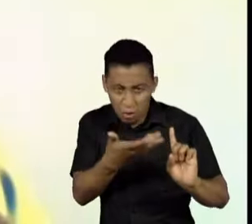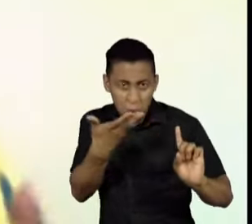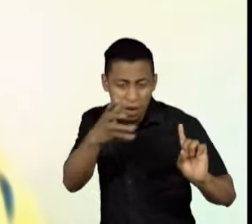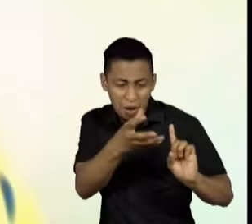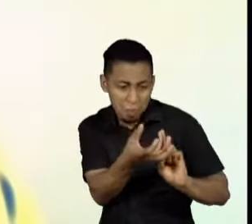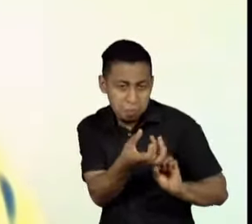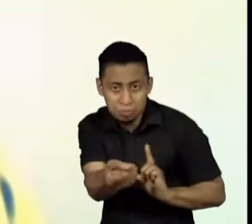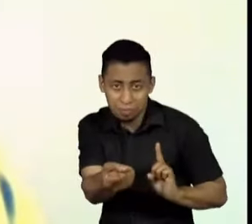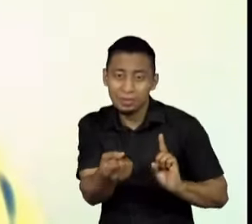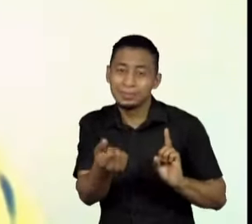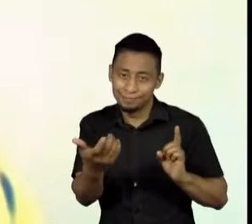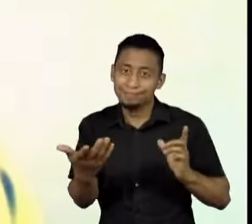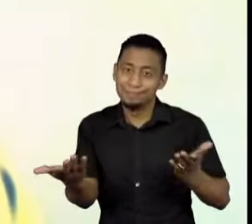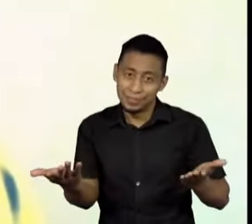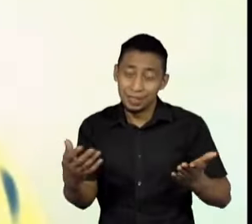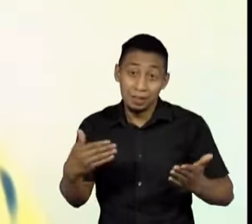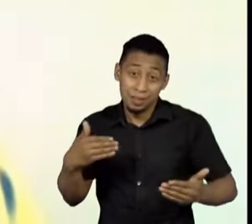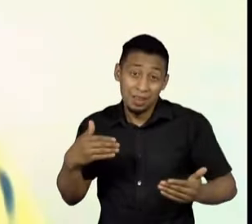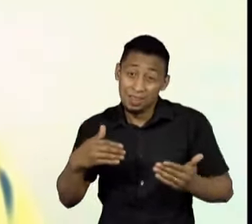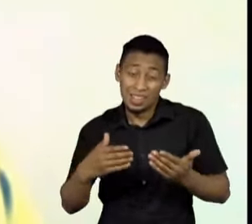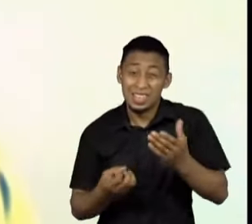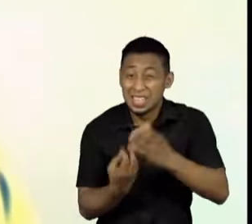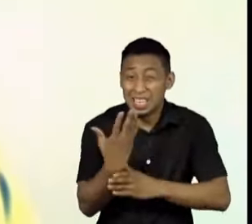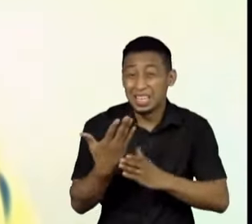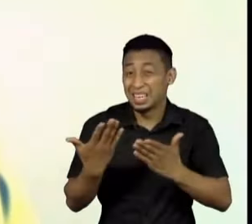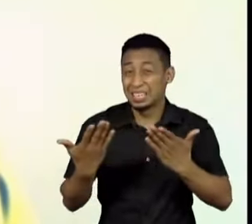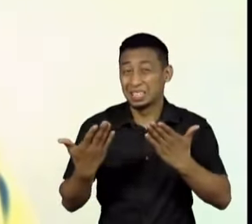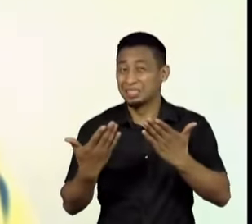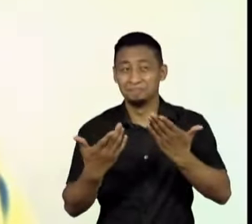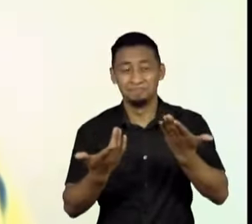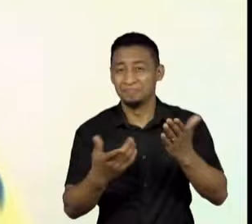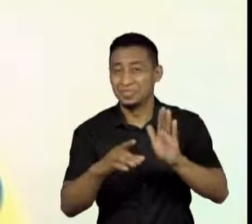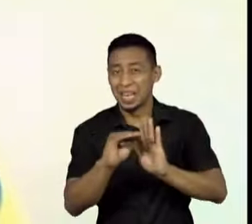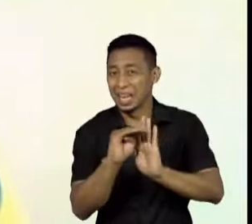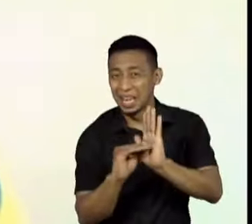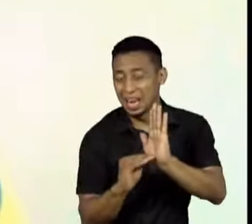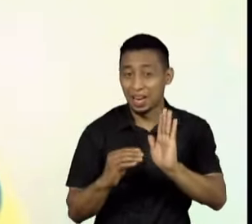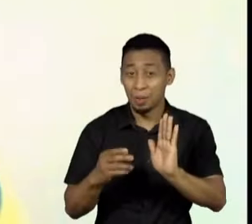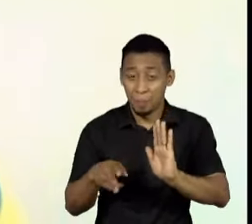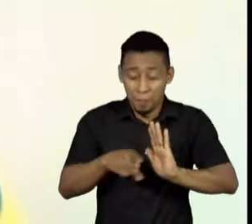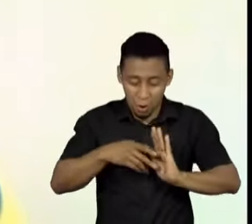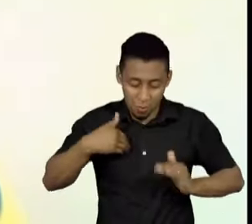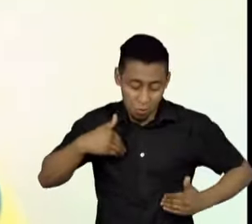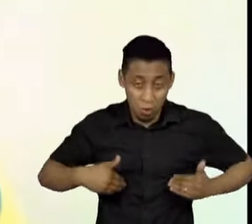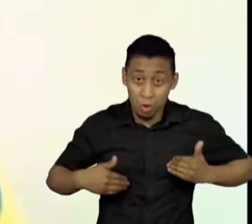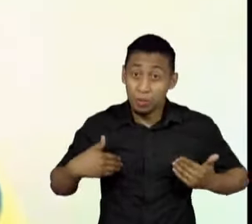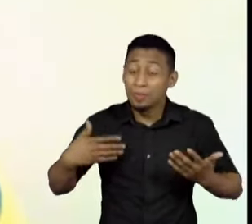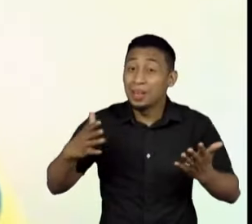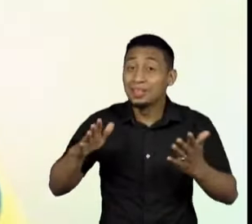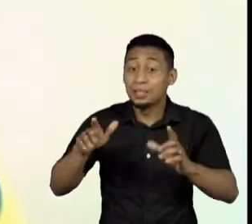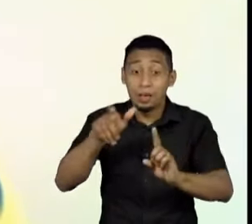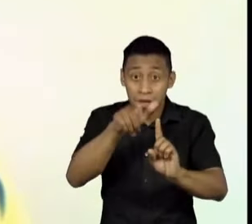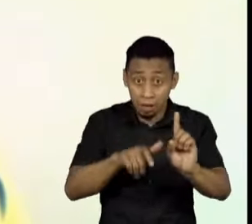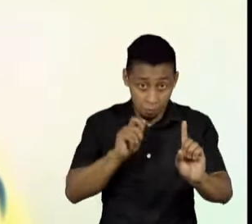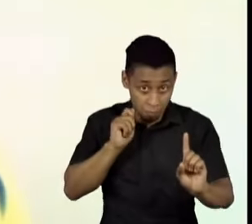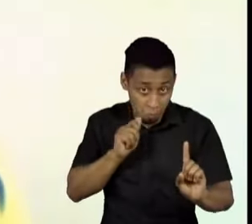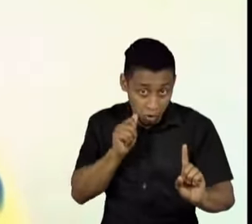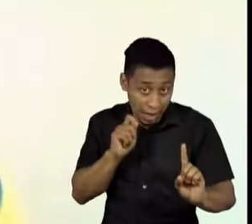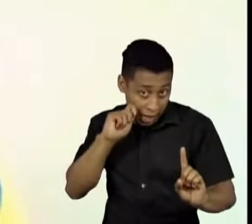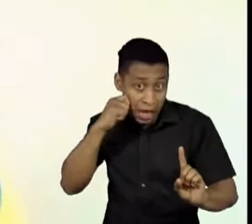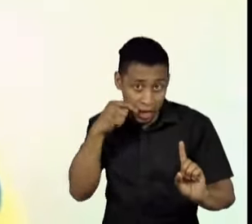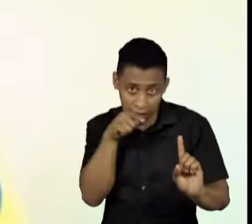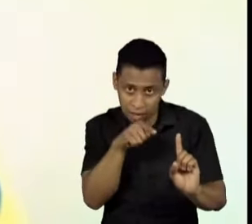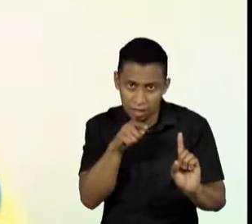Essa política do corpo. O que eu pergunto é o seguinte, até que ponto para as mulheres negras, quando